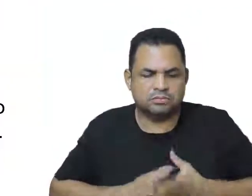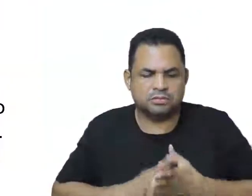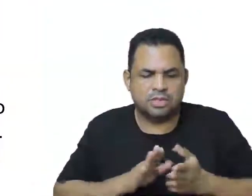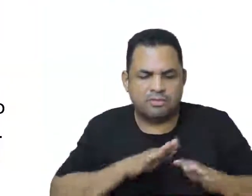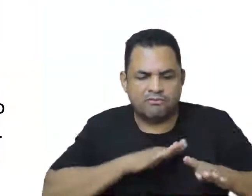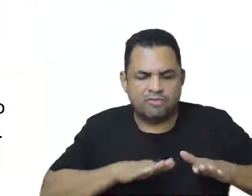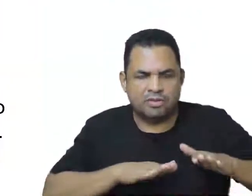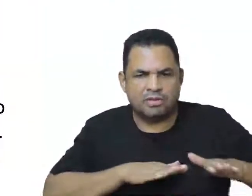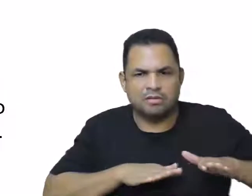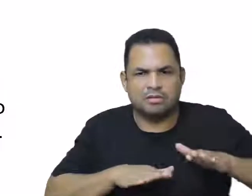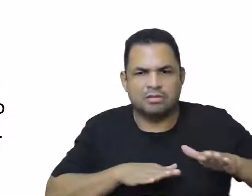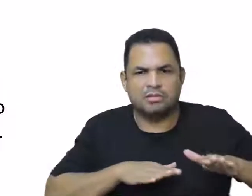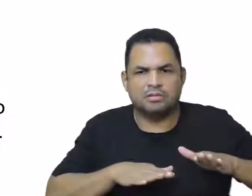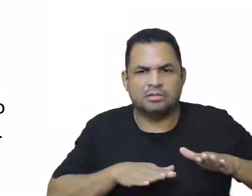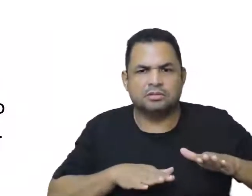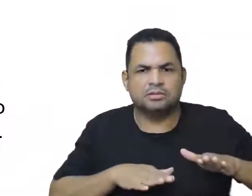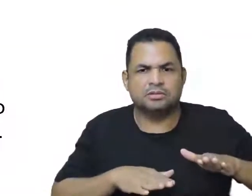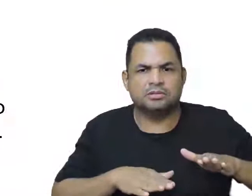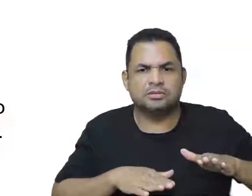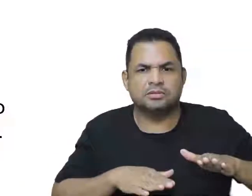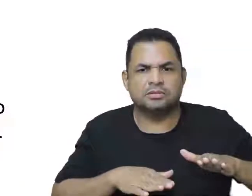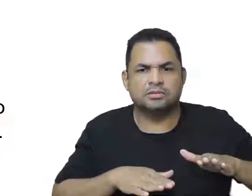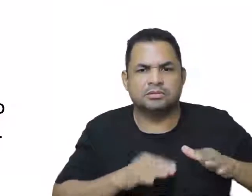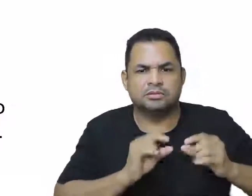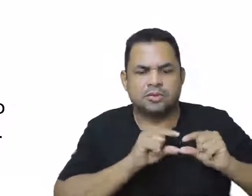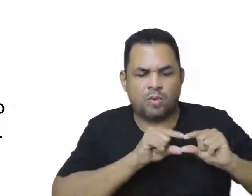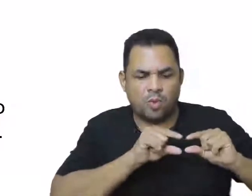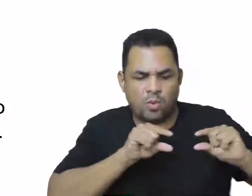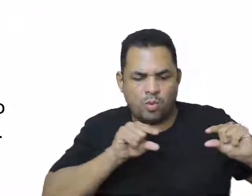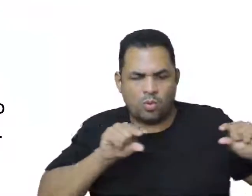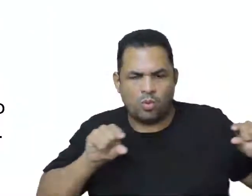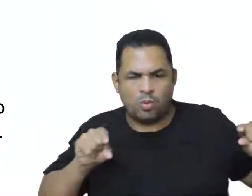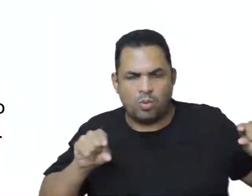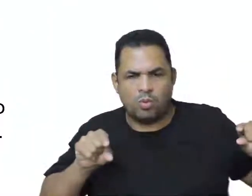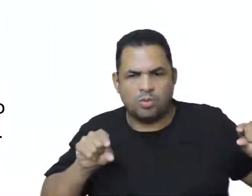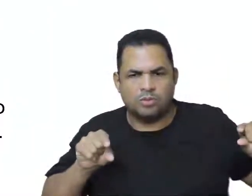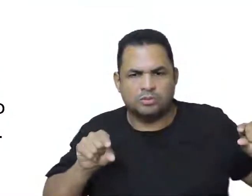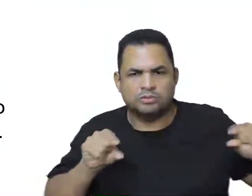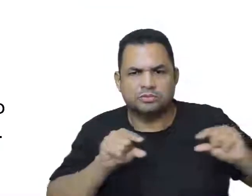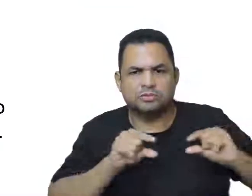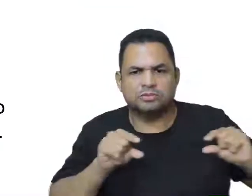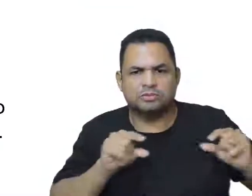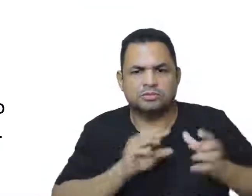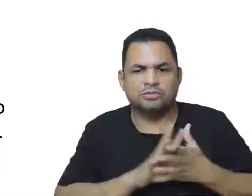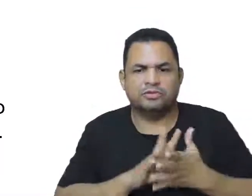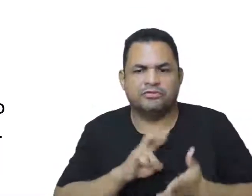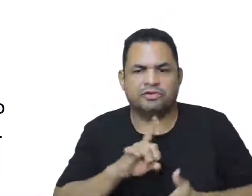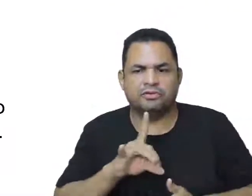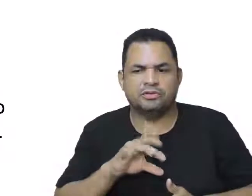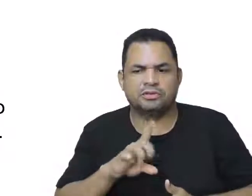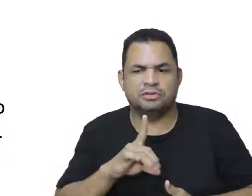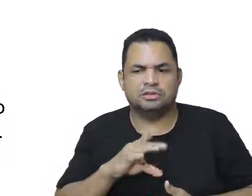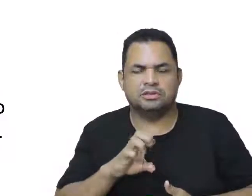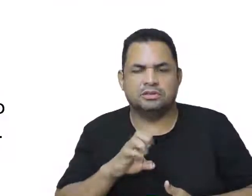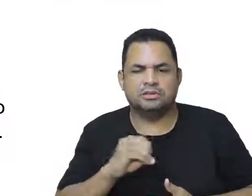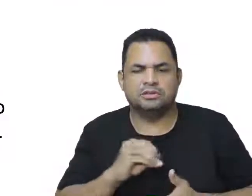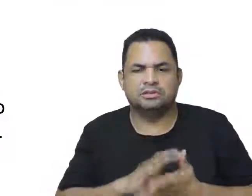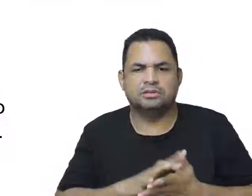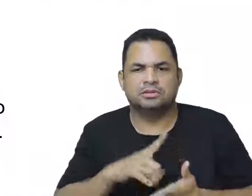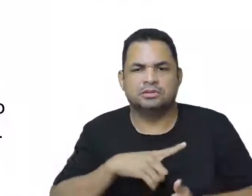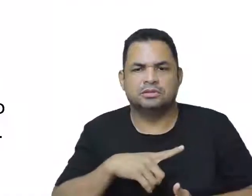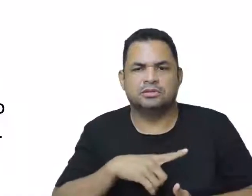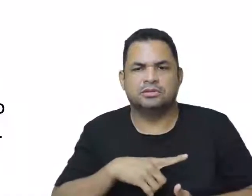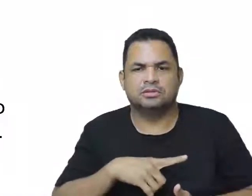locomovido, digamos assim, da tuba uterina para o útero? Essas vilosidades que são presentes aí